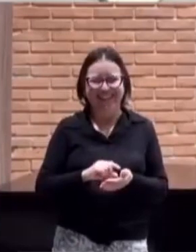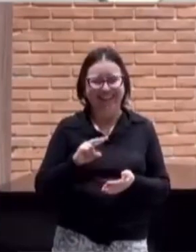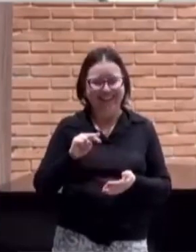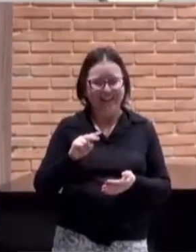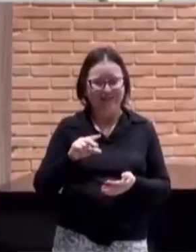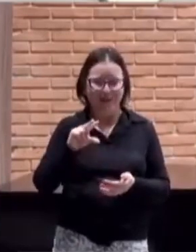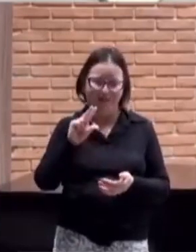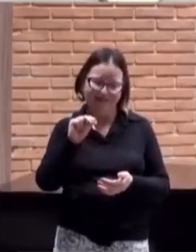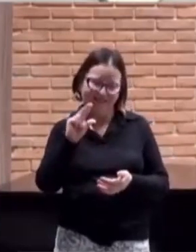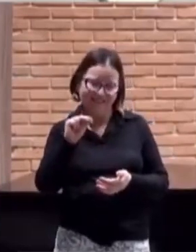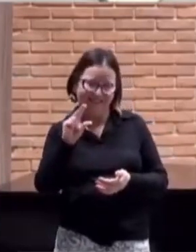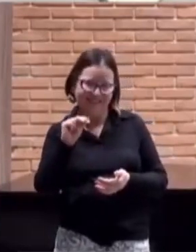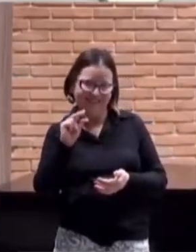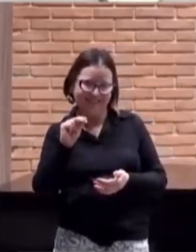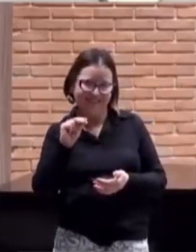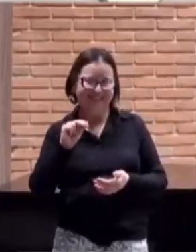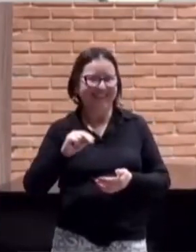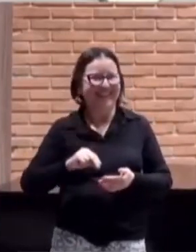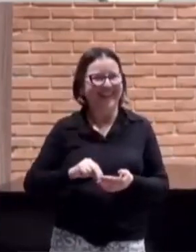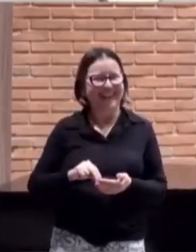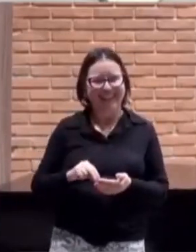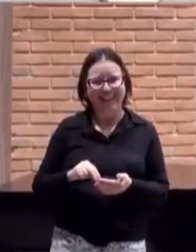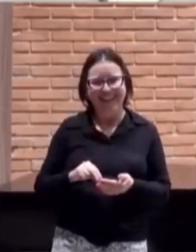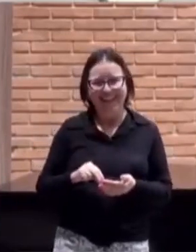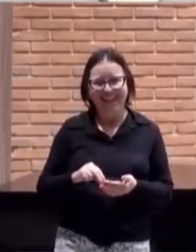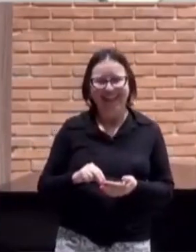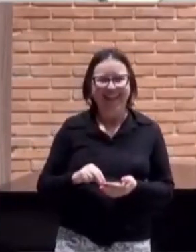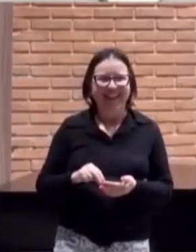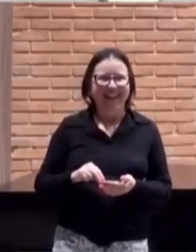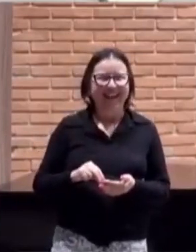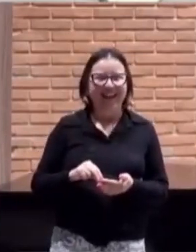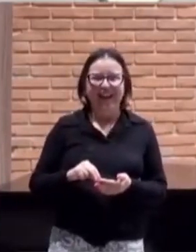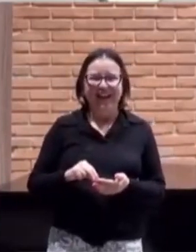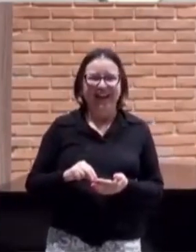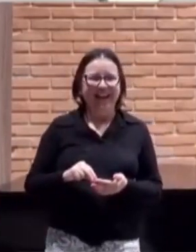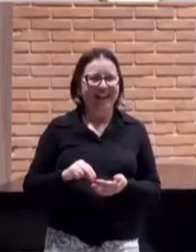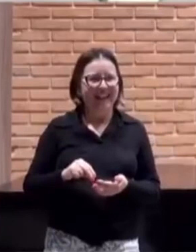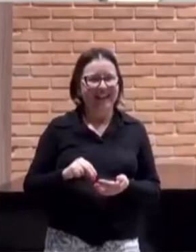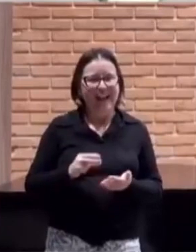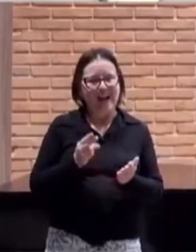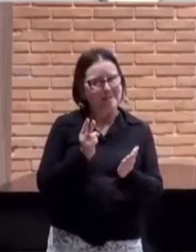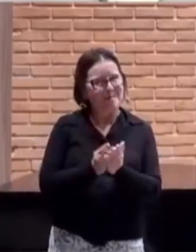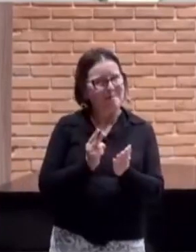grilo? Ela é intiriça, ela não para.